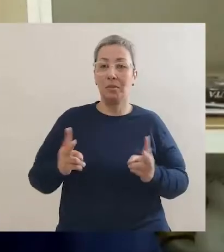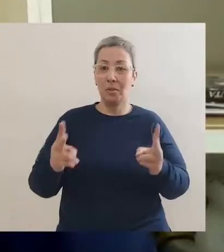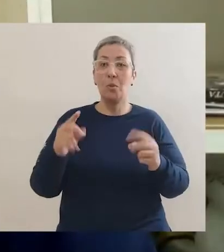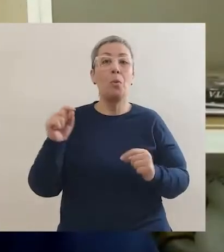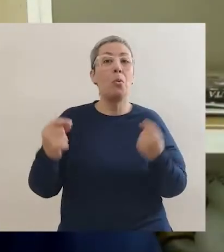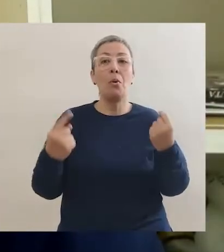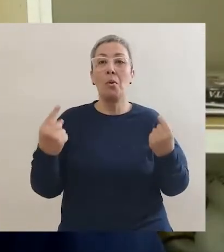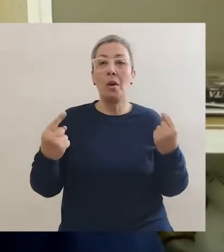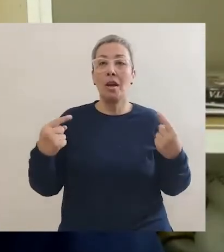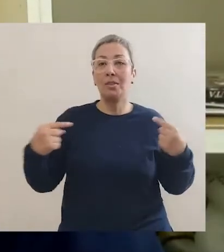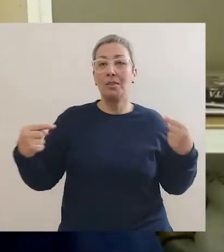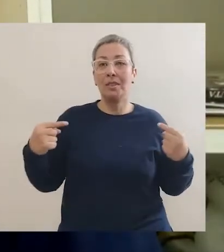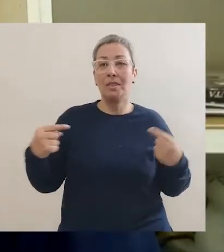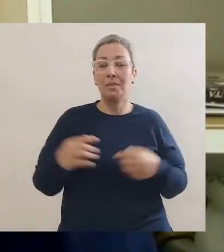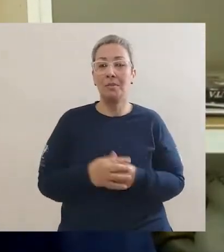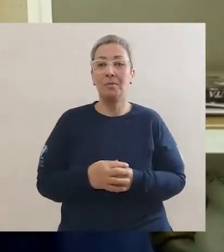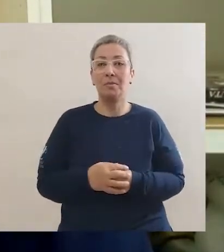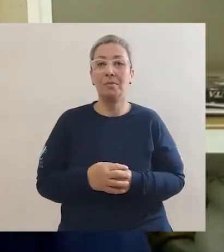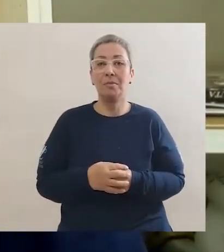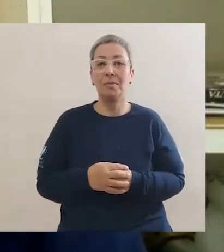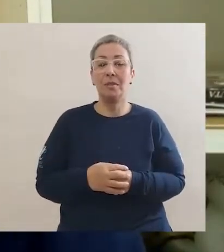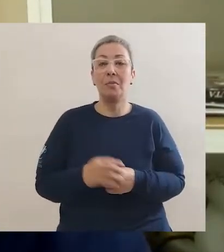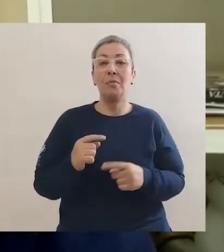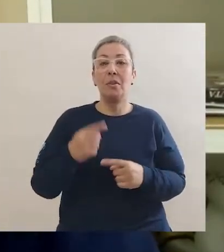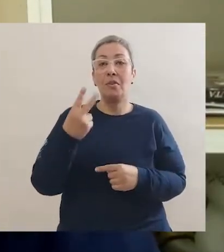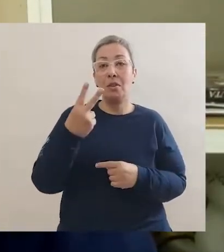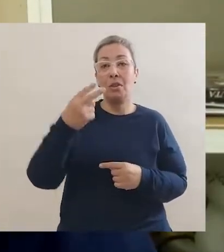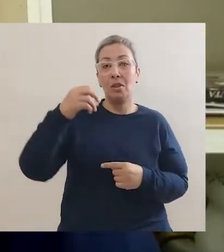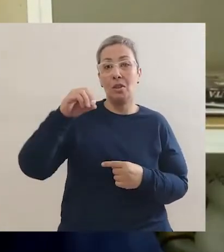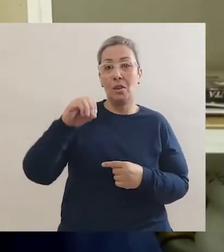14.162 é a diferença entre o primeiro colocado e o